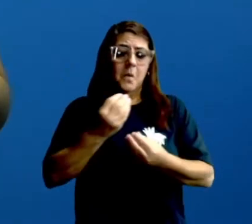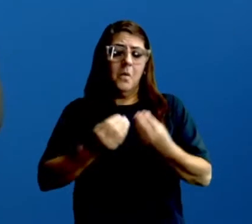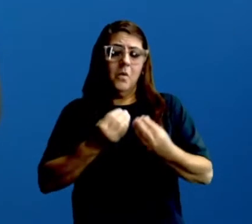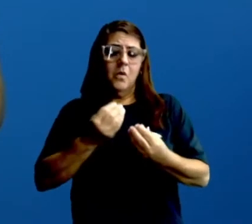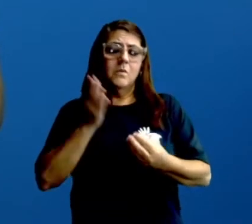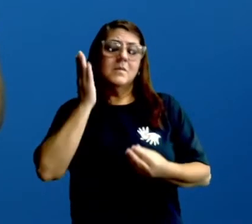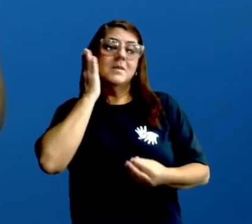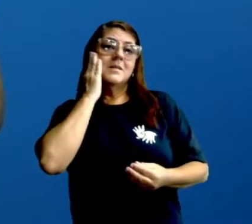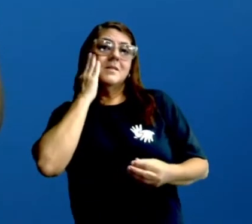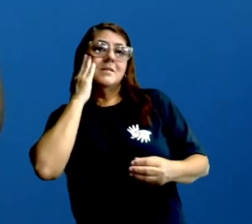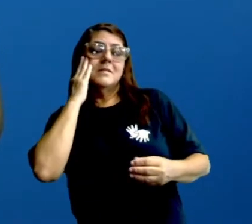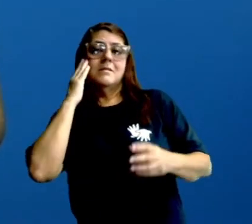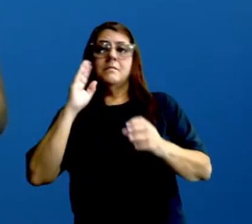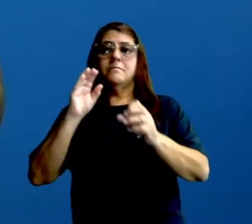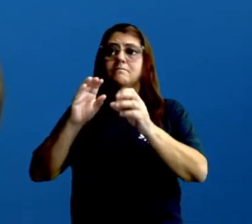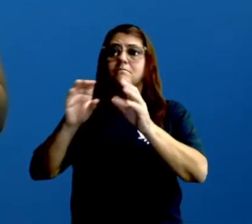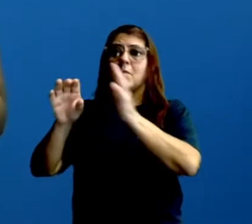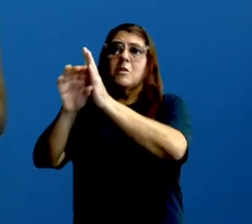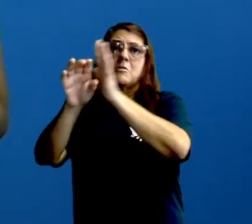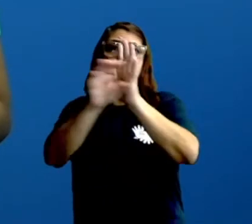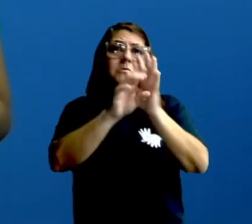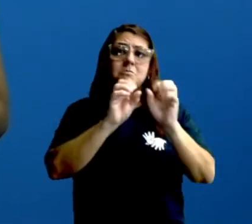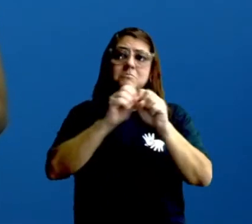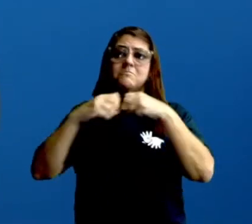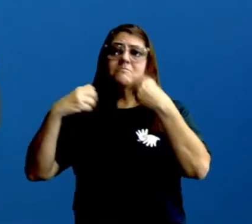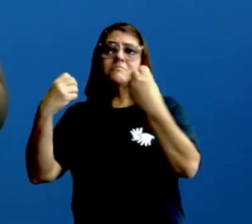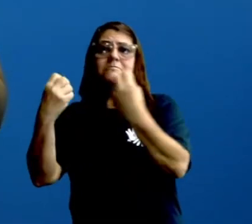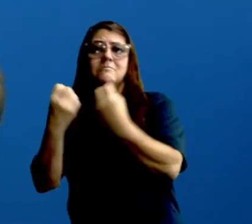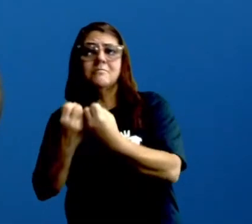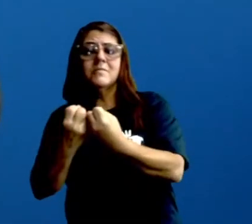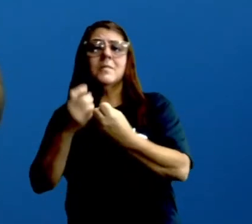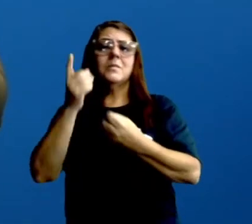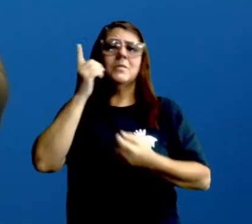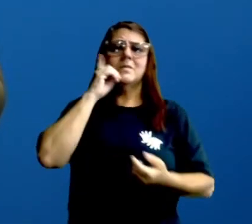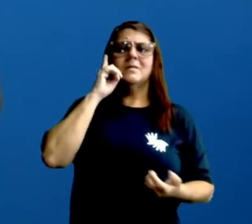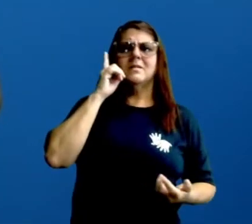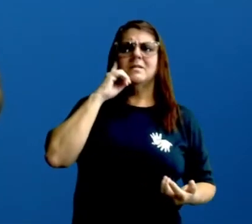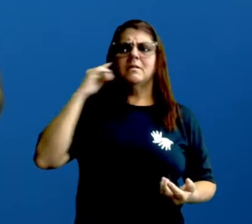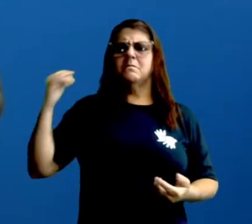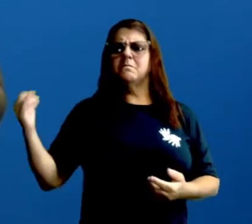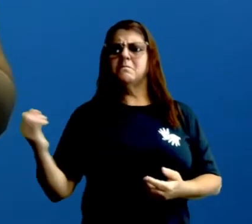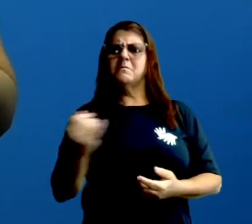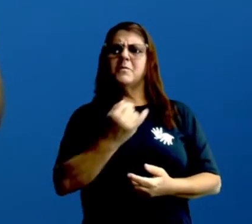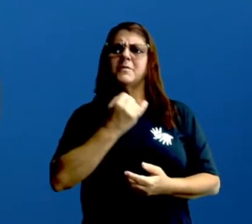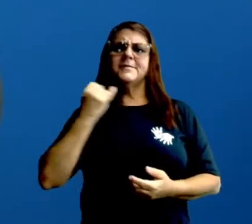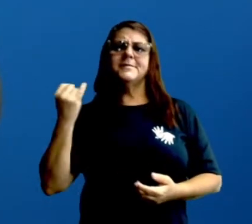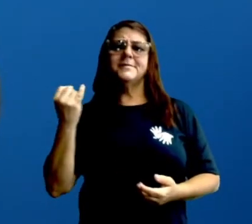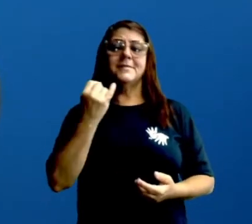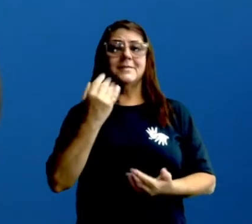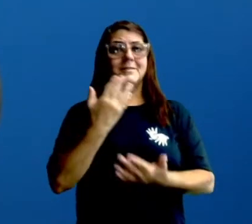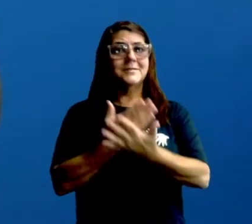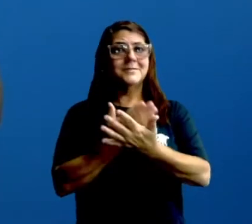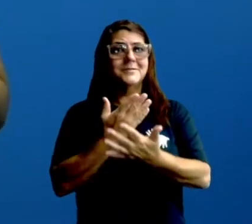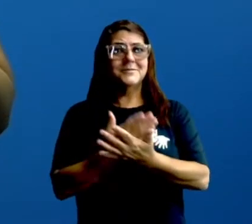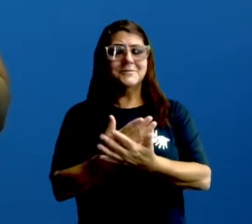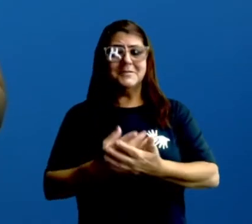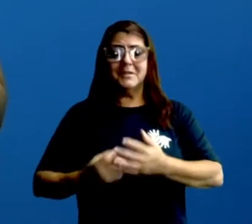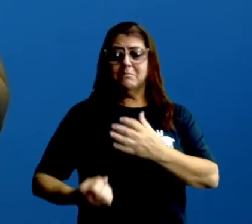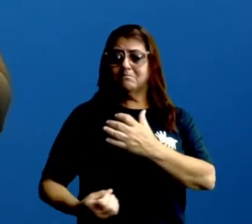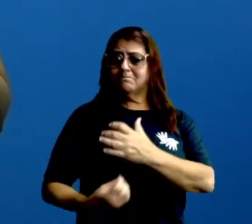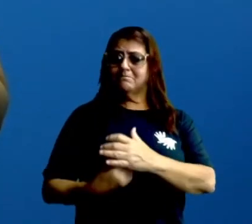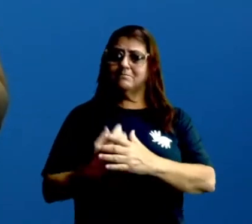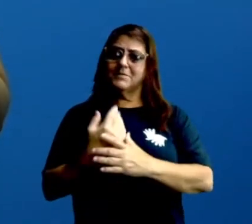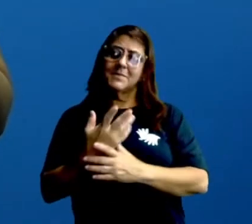relação com a nossa sociedade com o nosso dia a dia né por isso é tão importante a gente estudar a flora